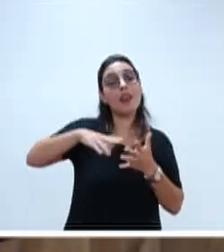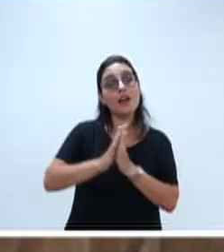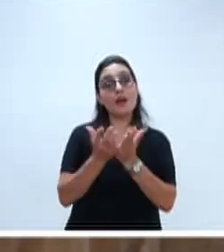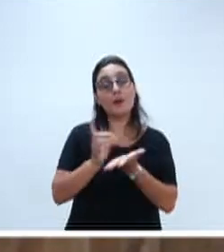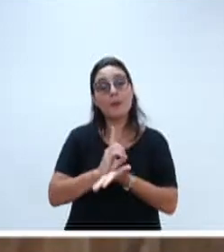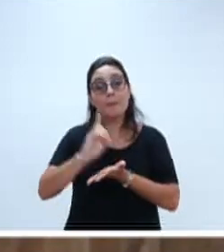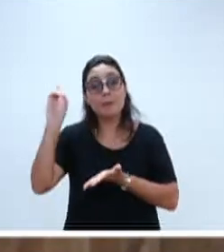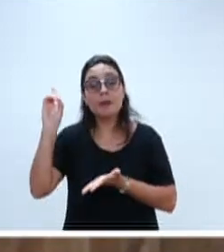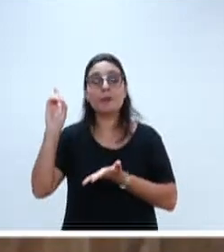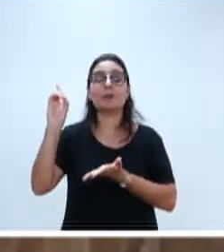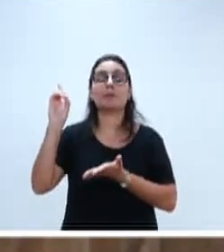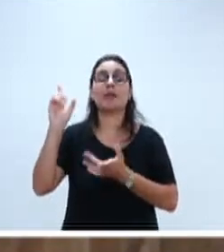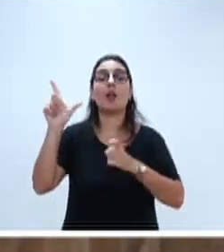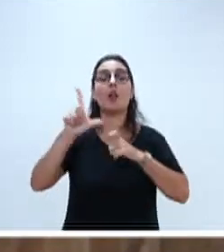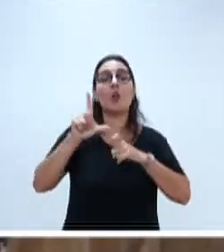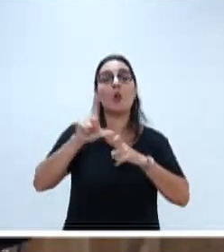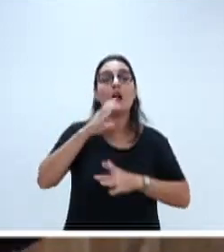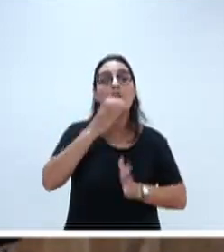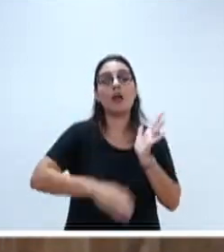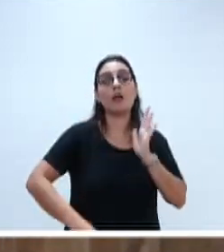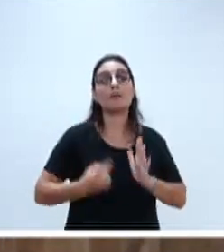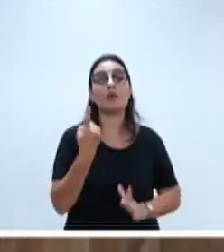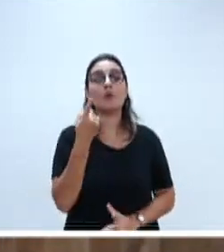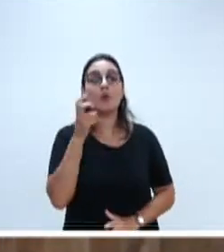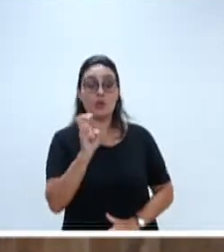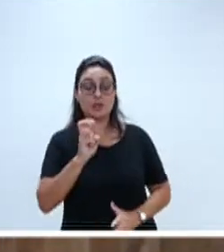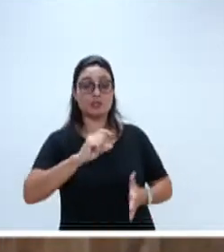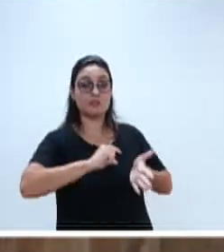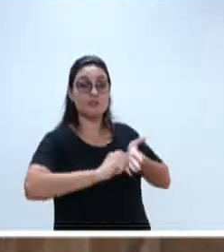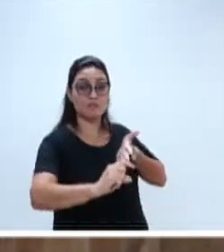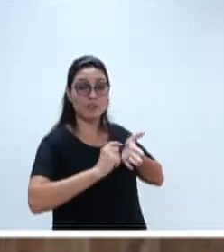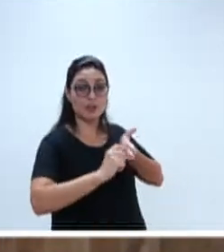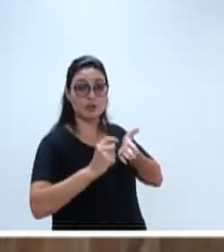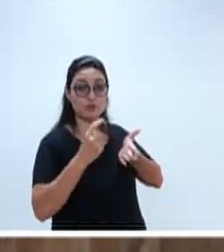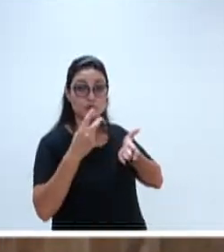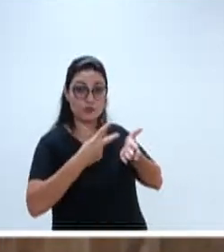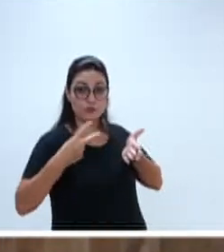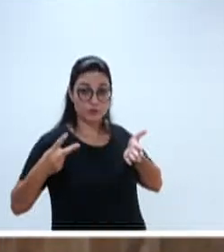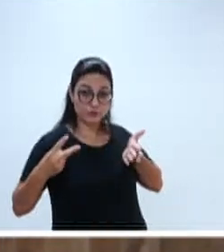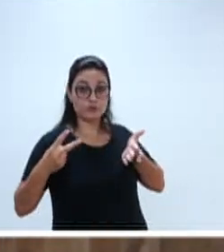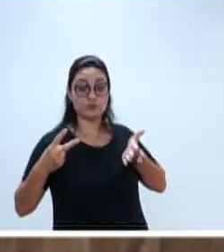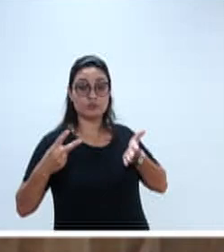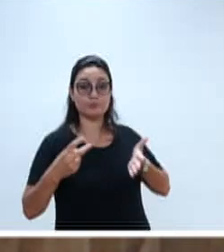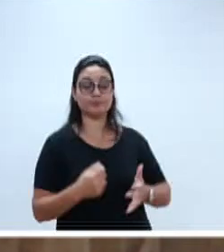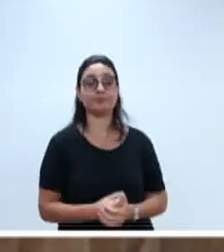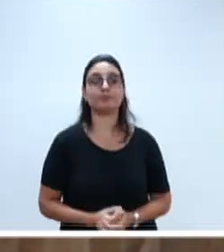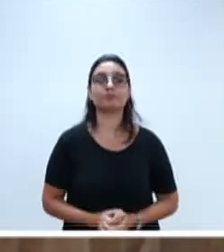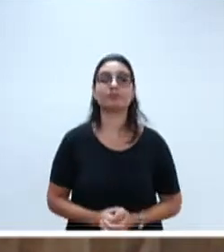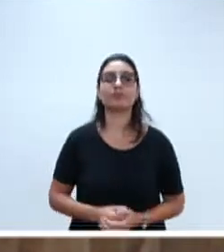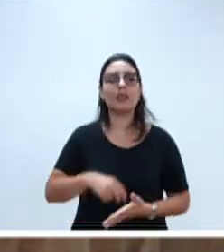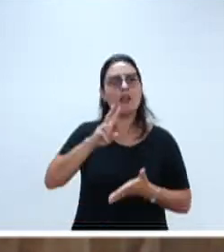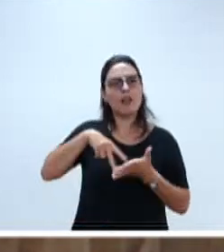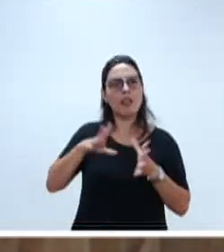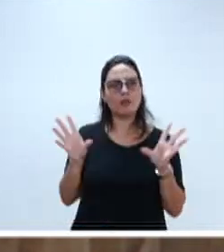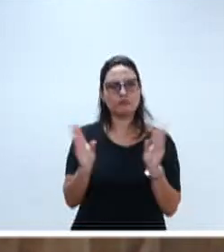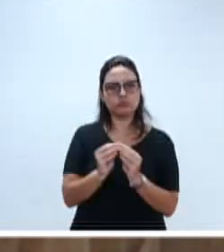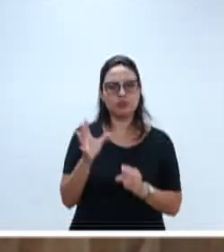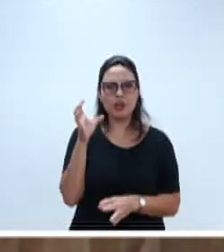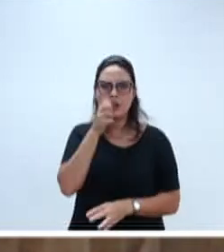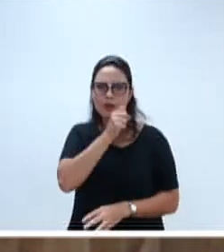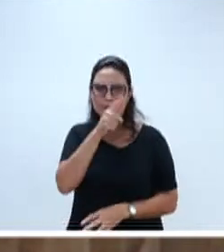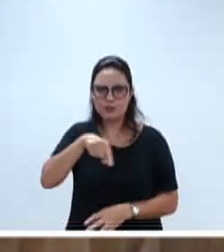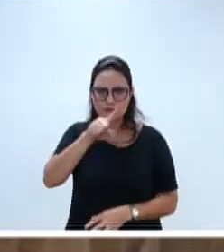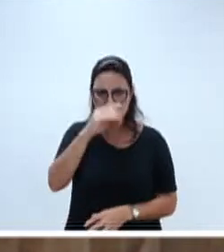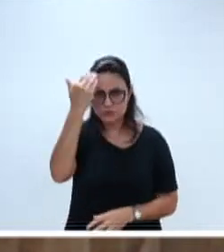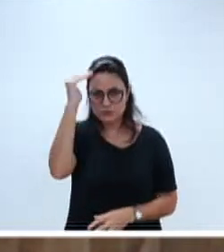Lucas, capítulo 15, o verso 22. Eu já vou lendo para a gente ganhar tempo, tá? Outra coisa,